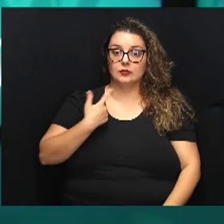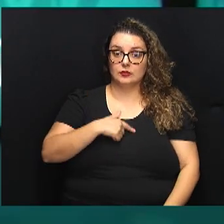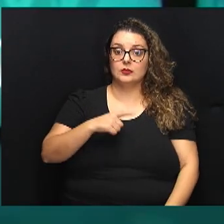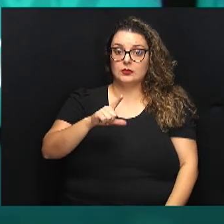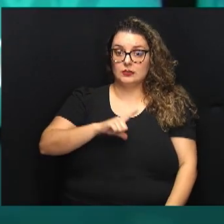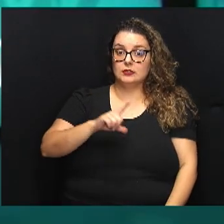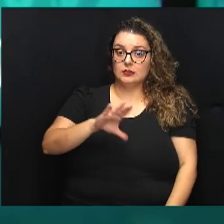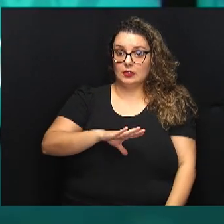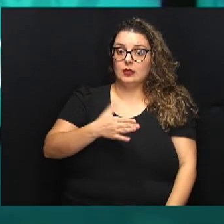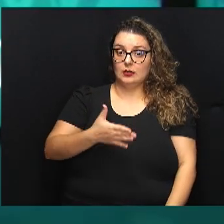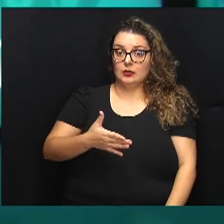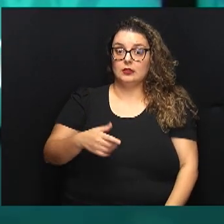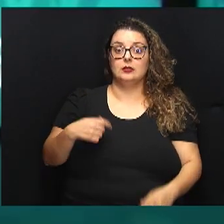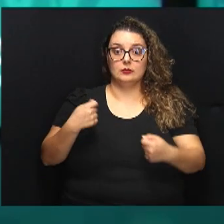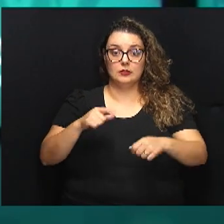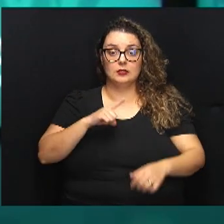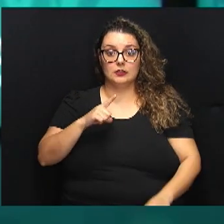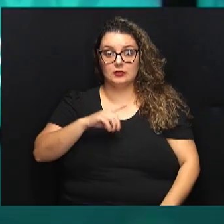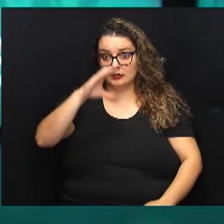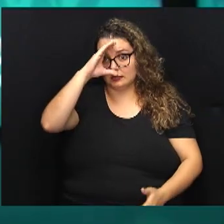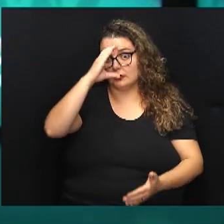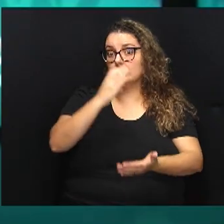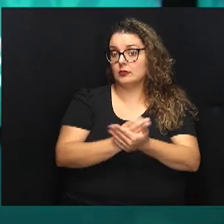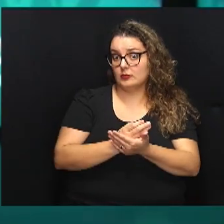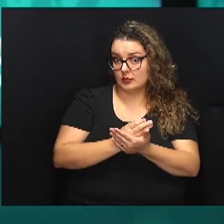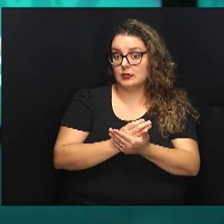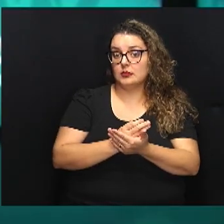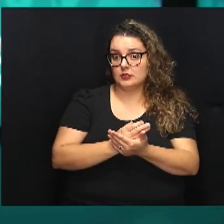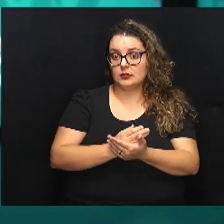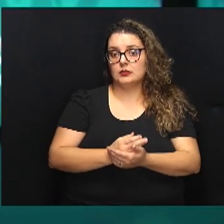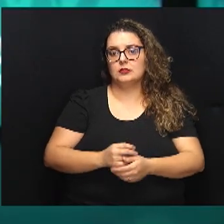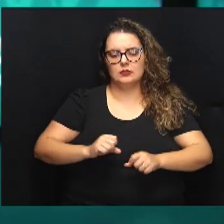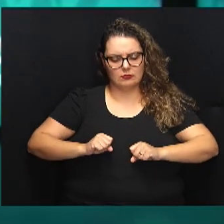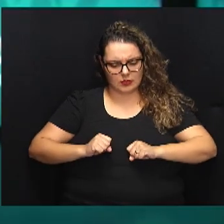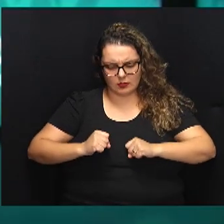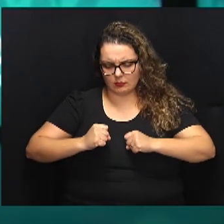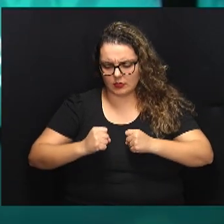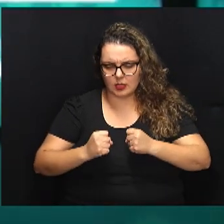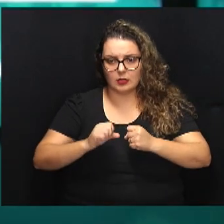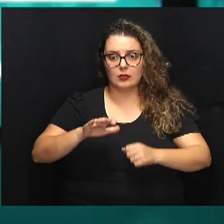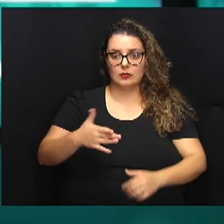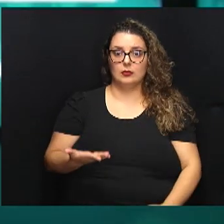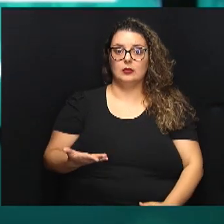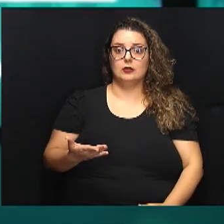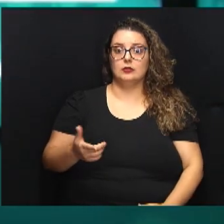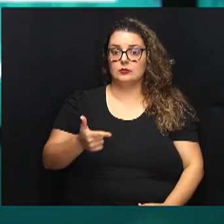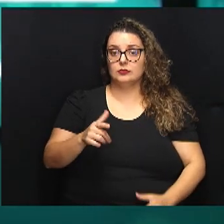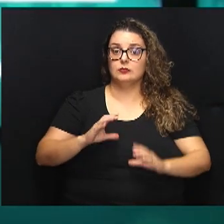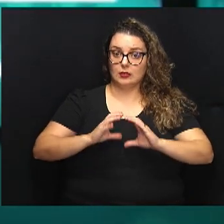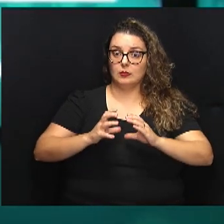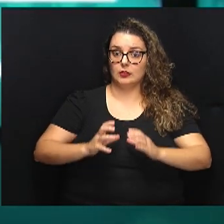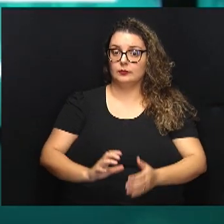para jogar, muita confiança e ser muito agressivo quando estiver sem a bola.